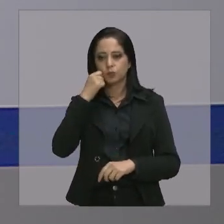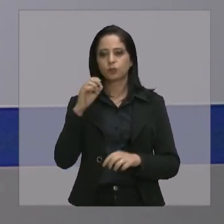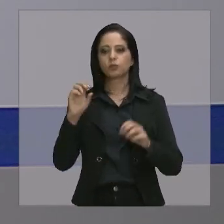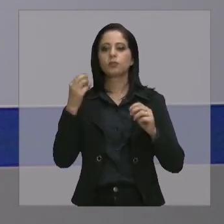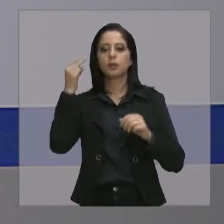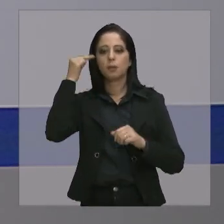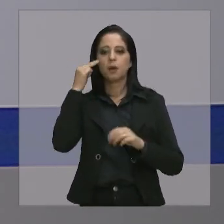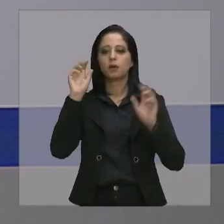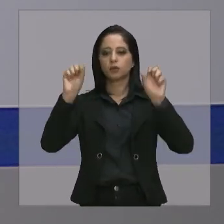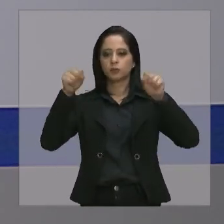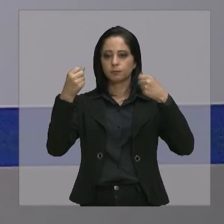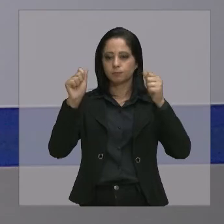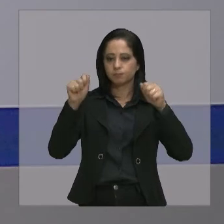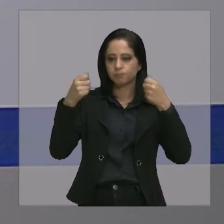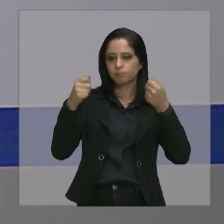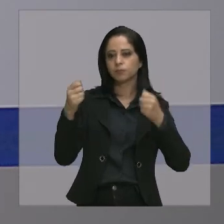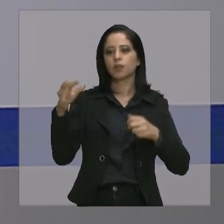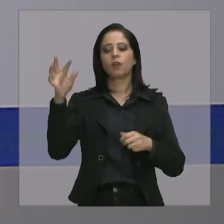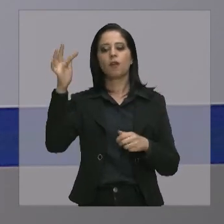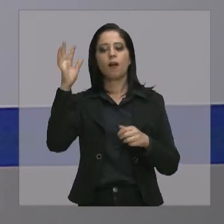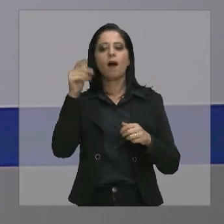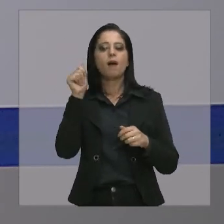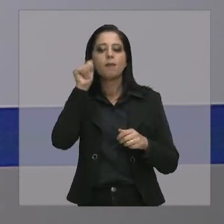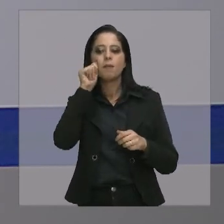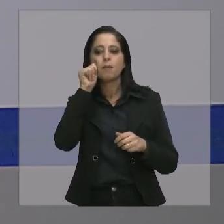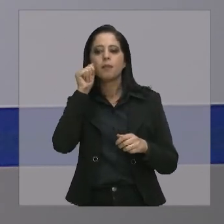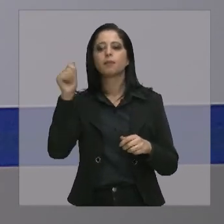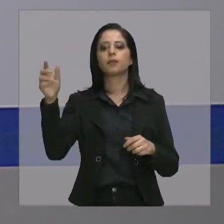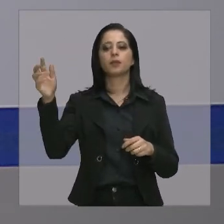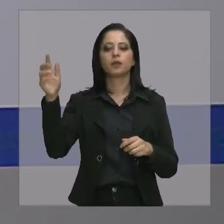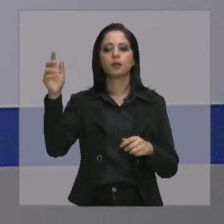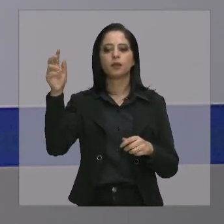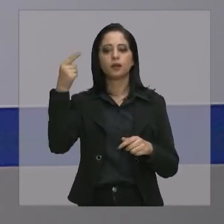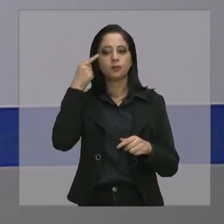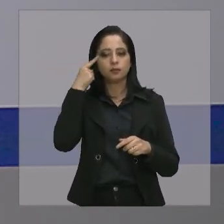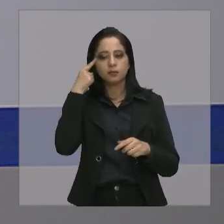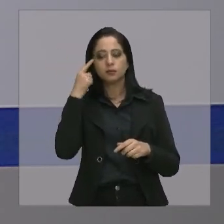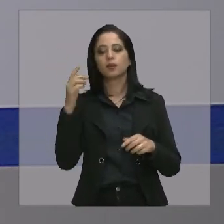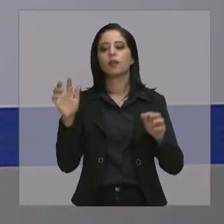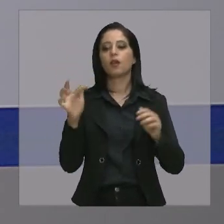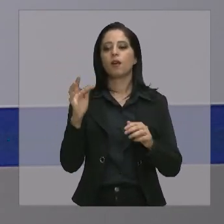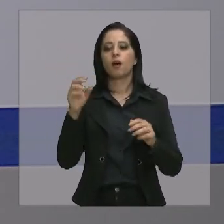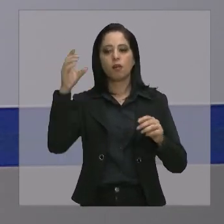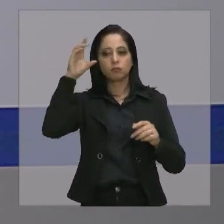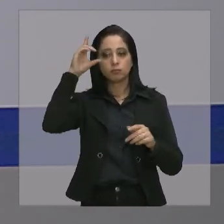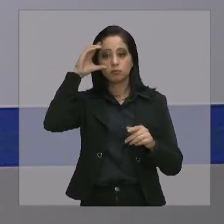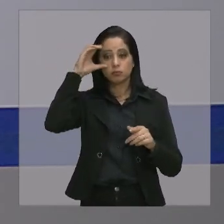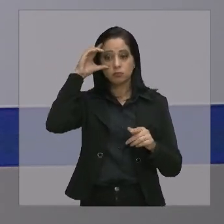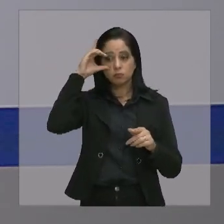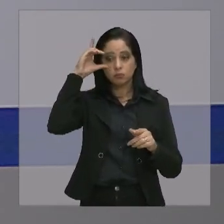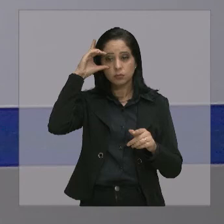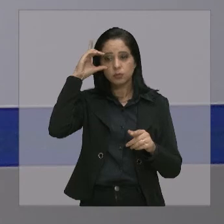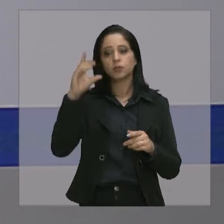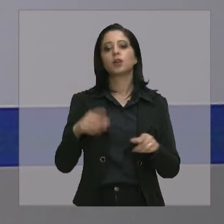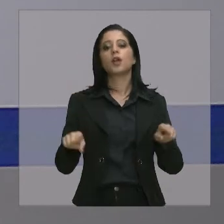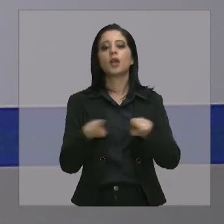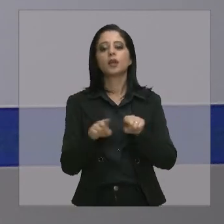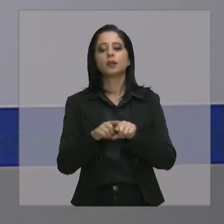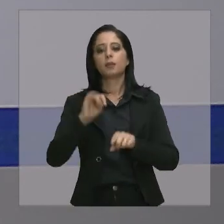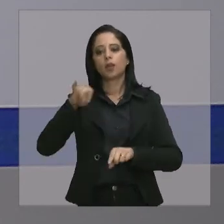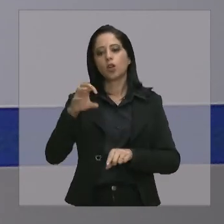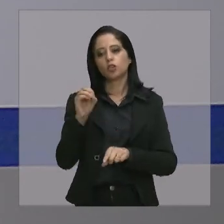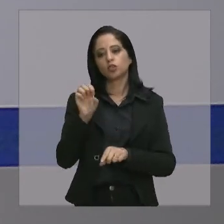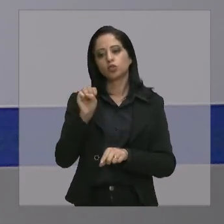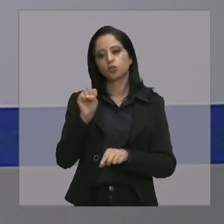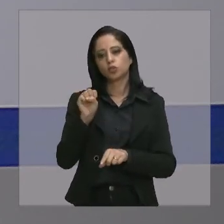Academia, Fernando Petiti, Amélia Naomi, Fabião Zagueiro, Dulce Rita, José Luiz.